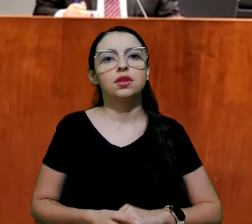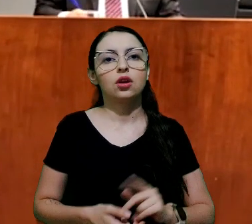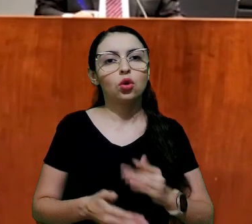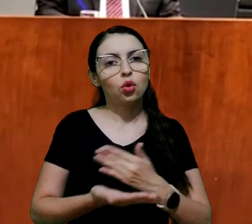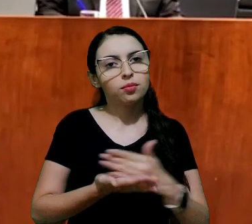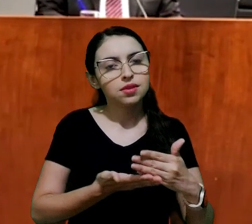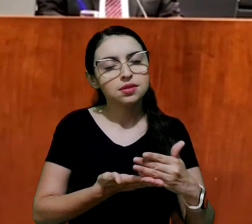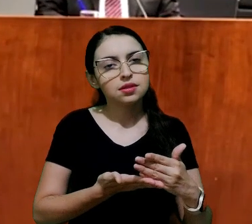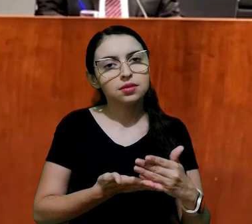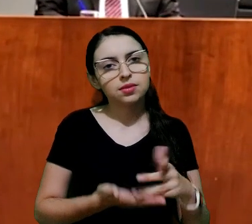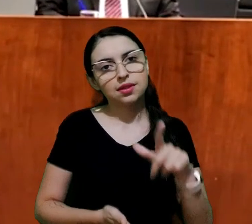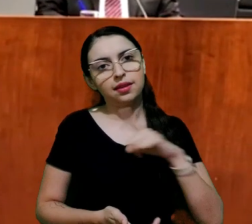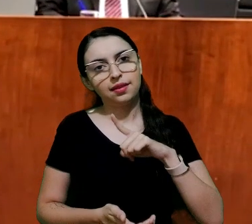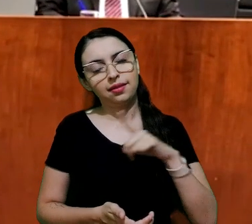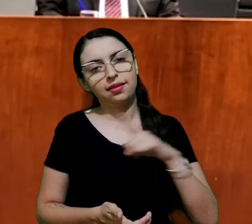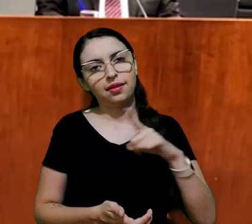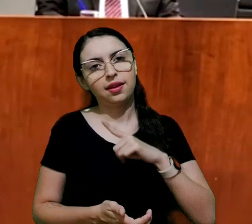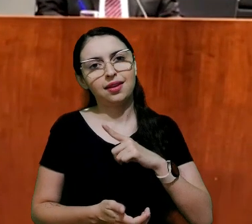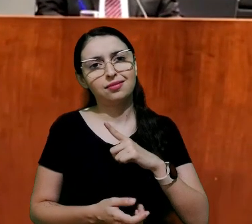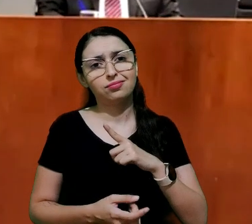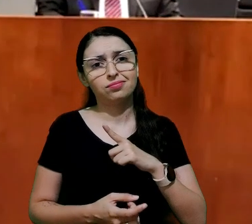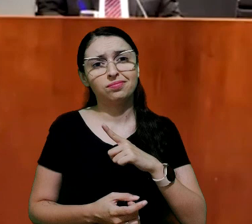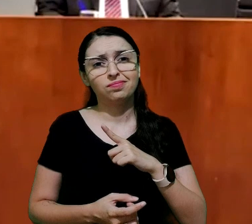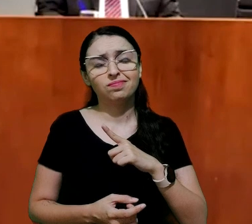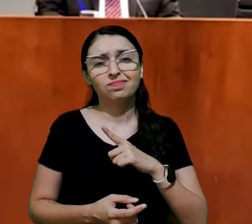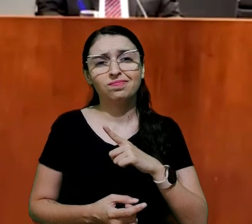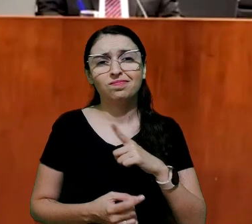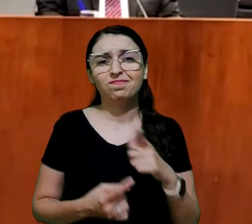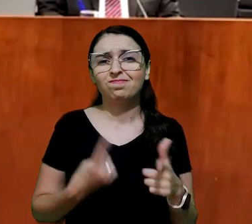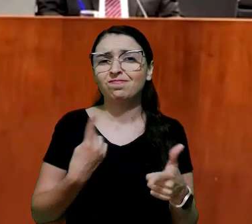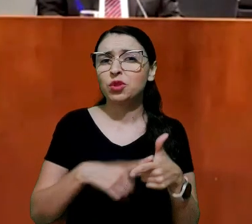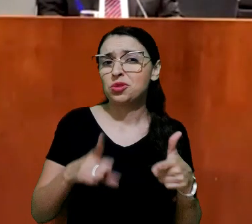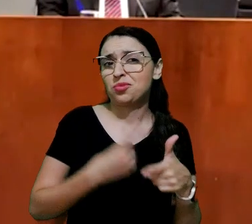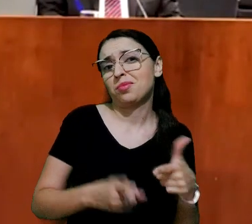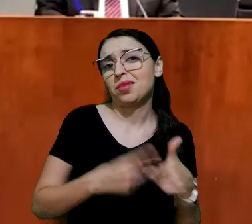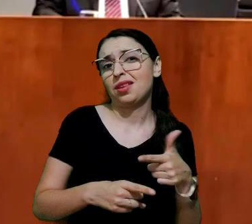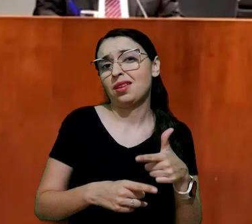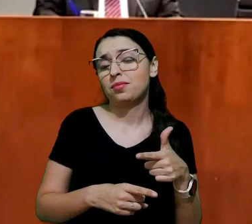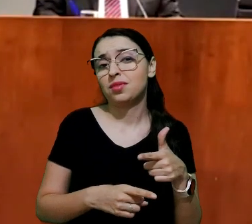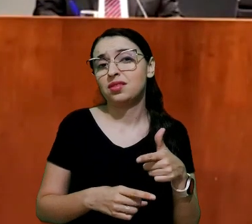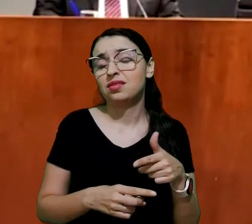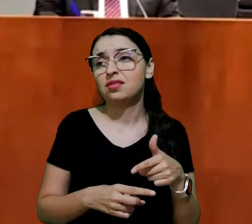nossas dificuldades de análise e de